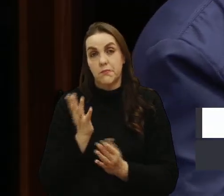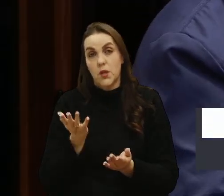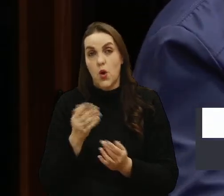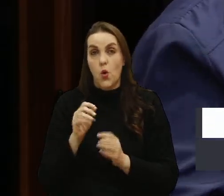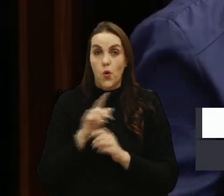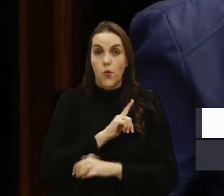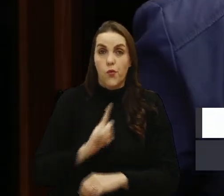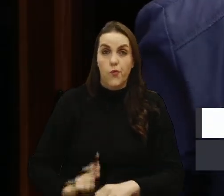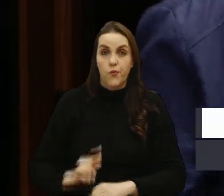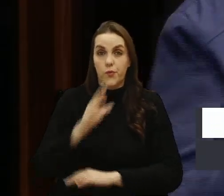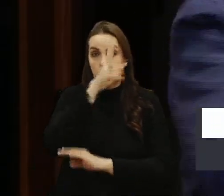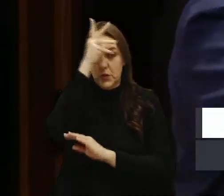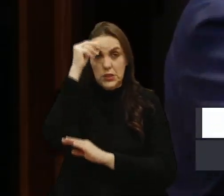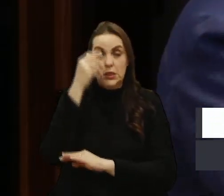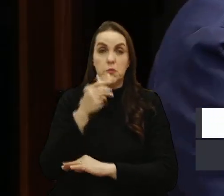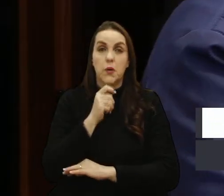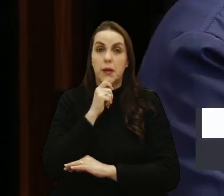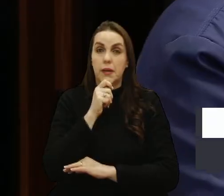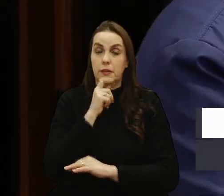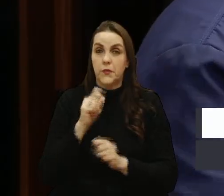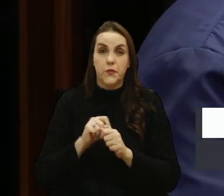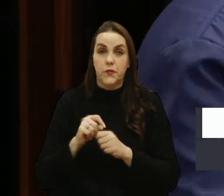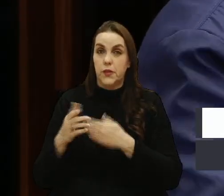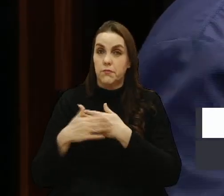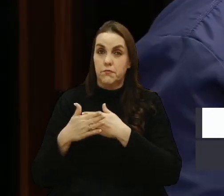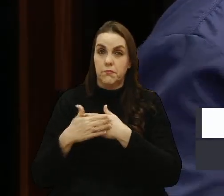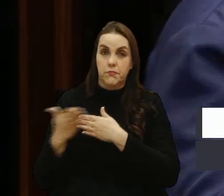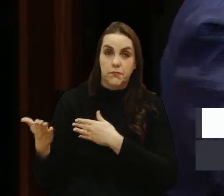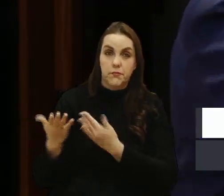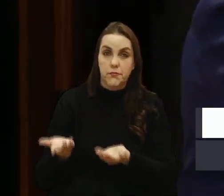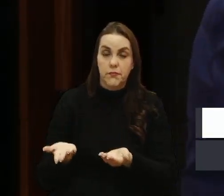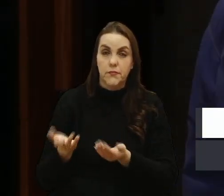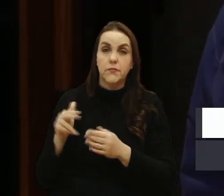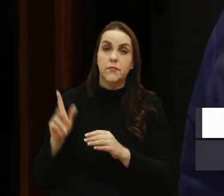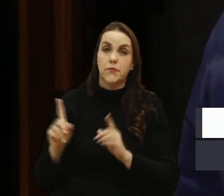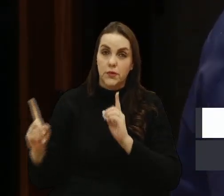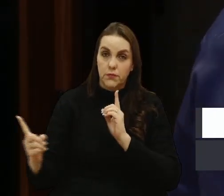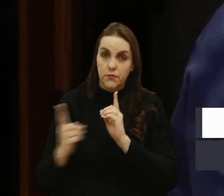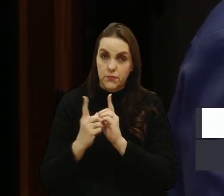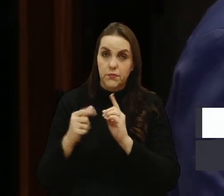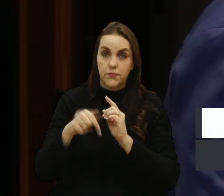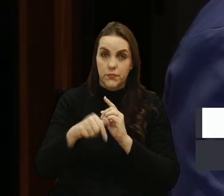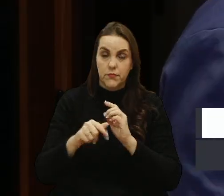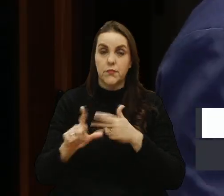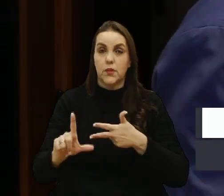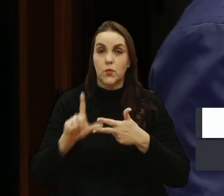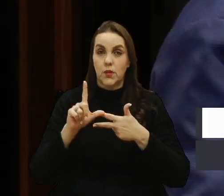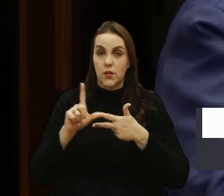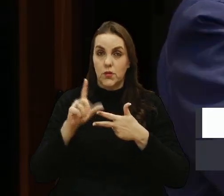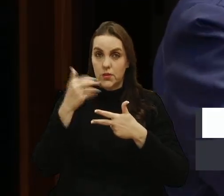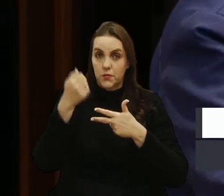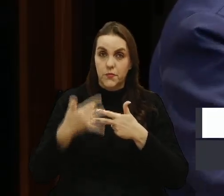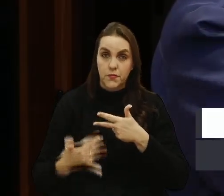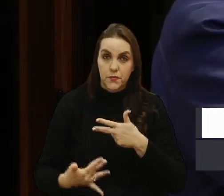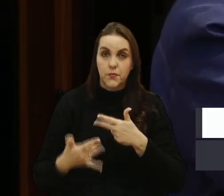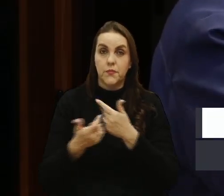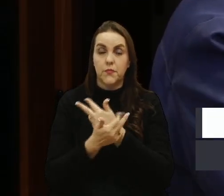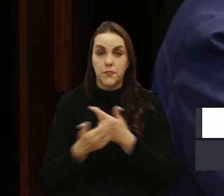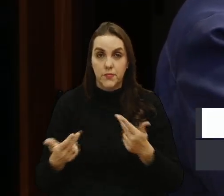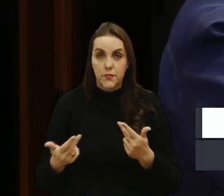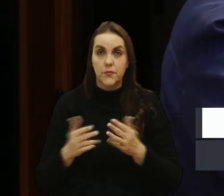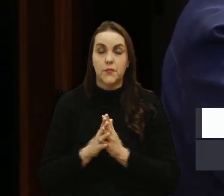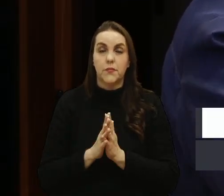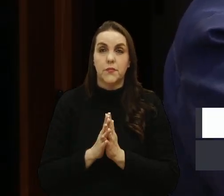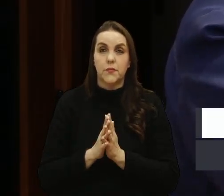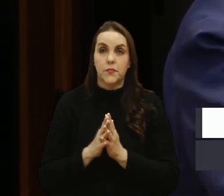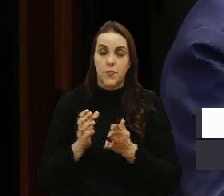governo municipal não fez a sua parte de vir ao encontro do Poder Legislativo, subsidiando